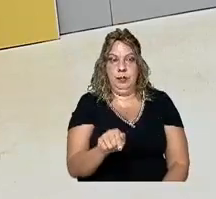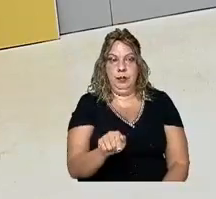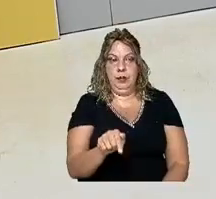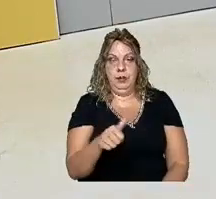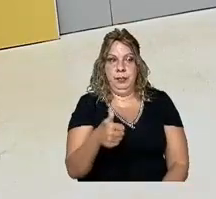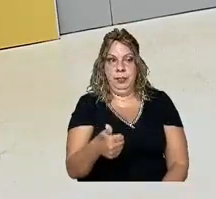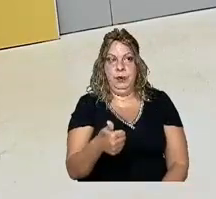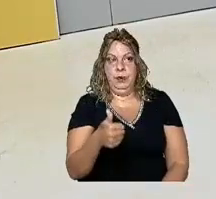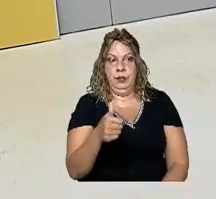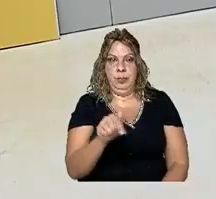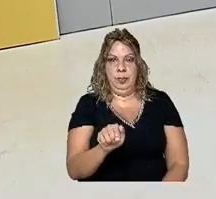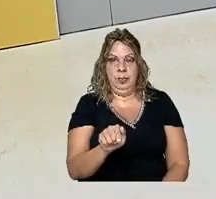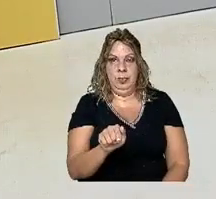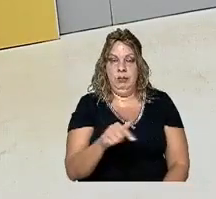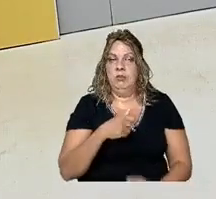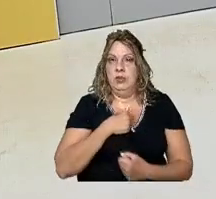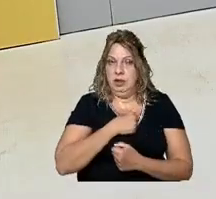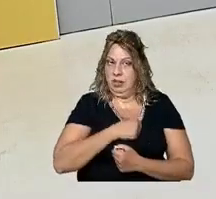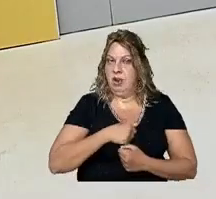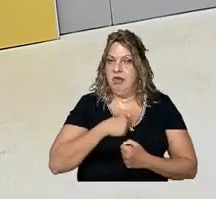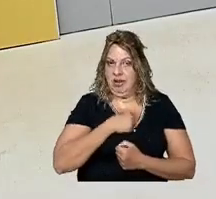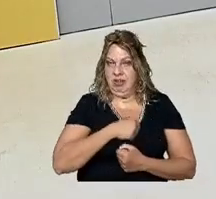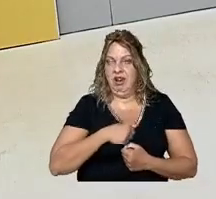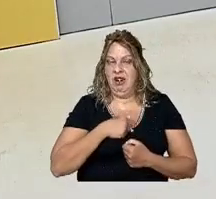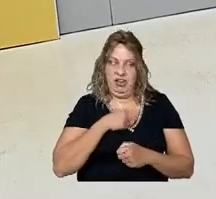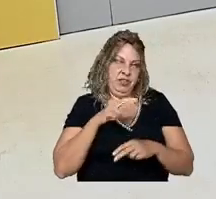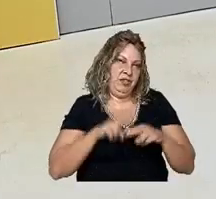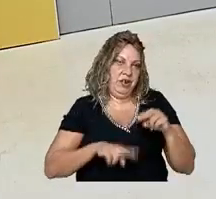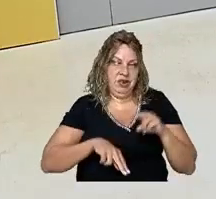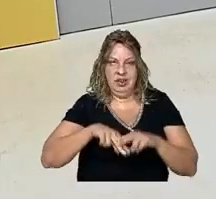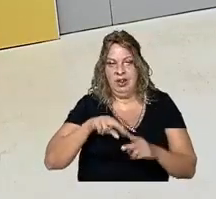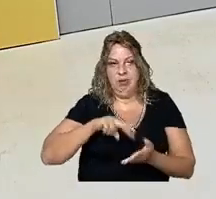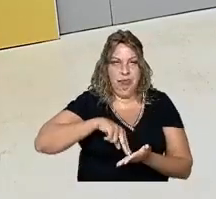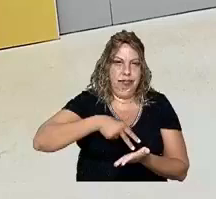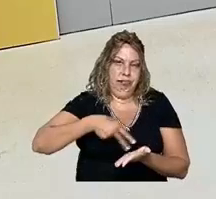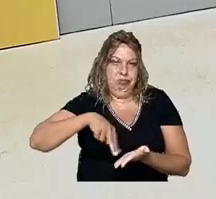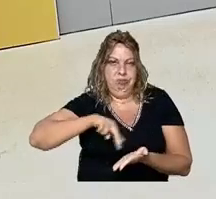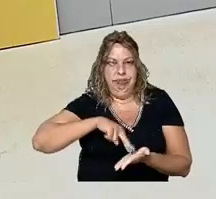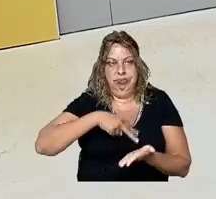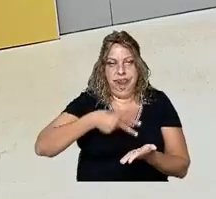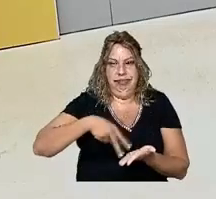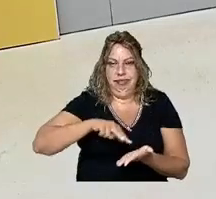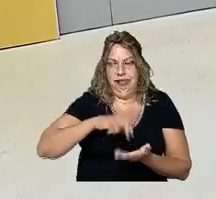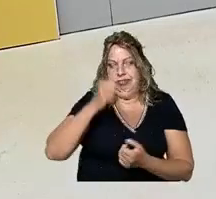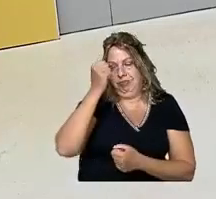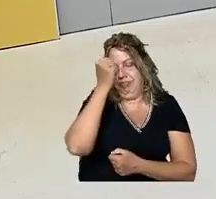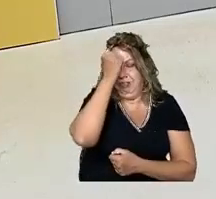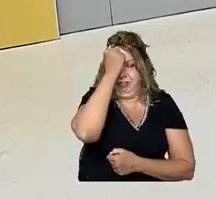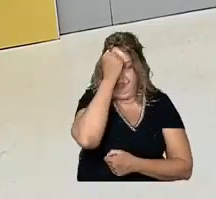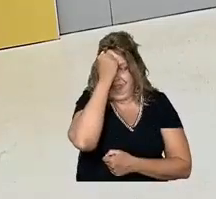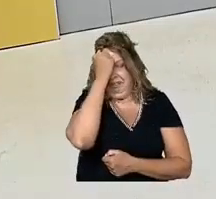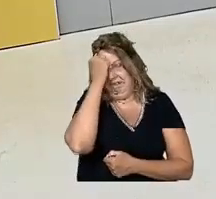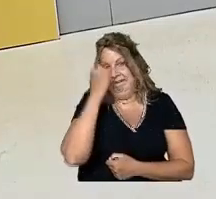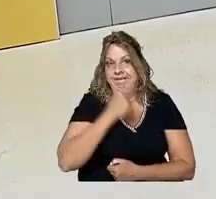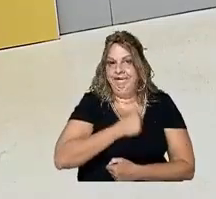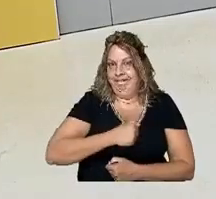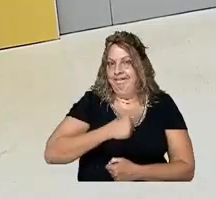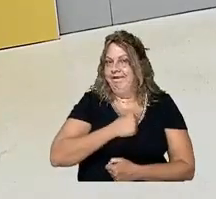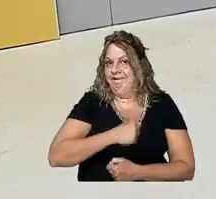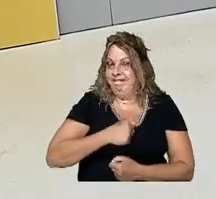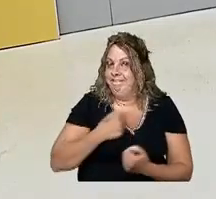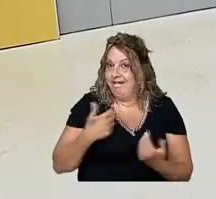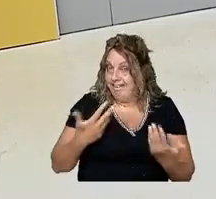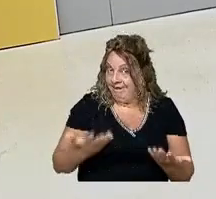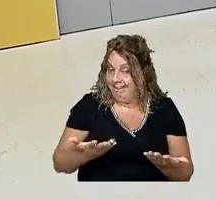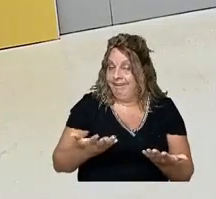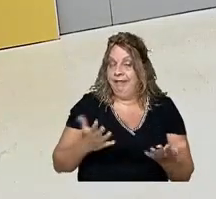Saudade de um arraiar, né, minha filha? É, todos estamos nessa situação, com saudade desse São João, mas vamos